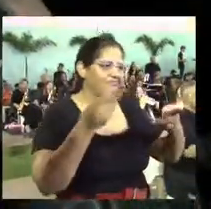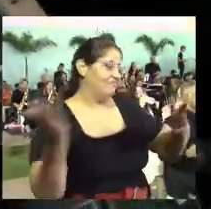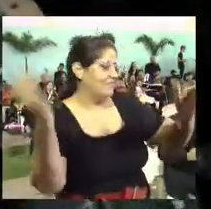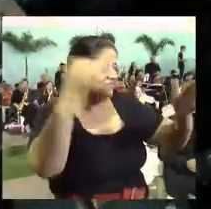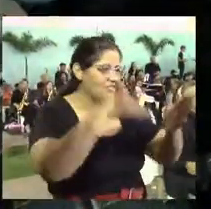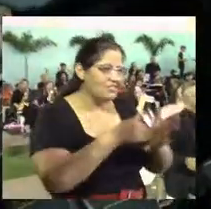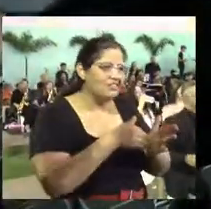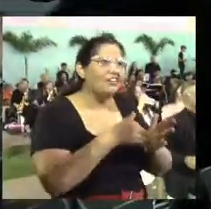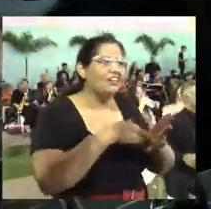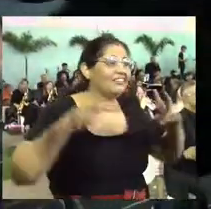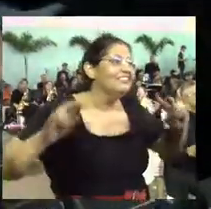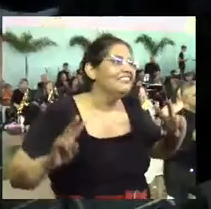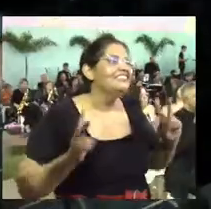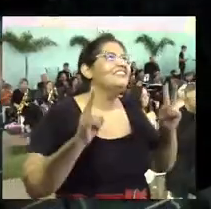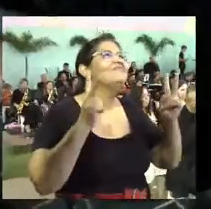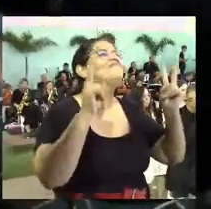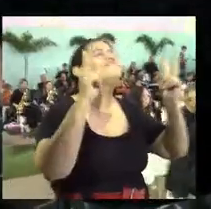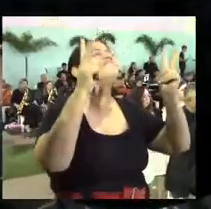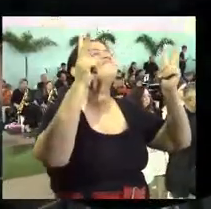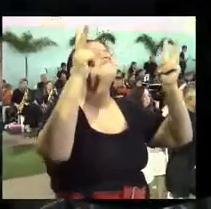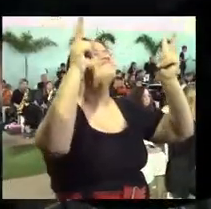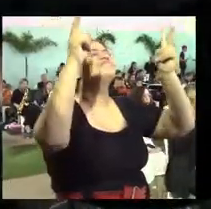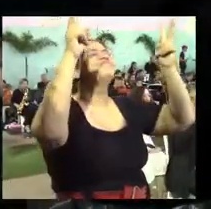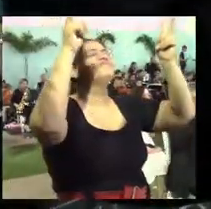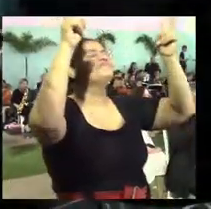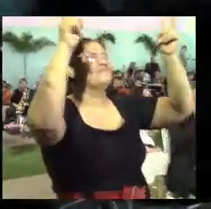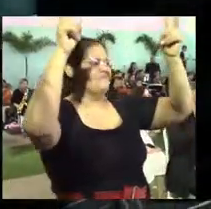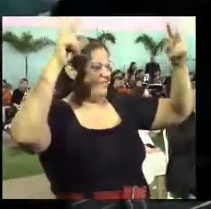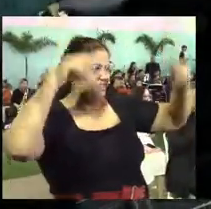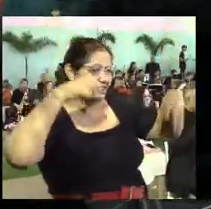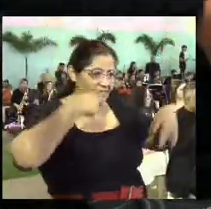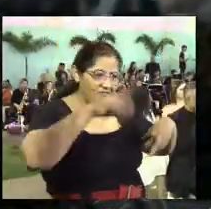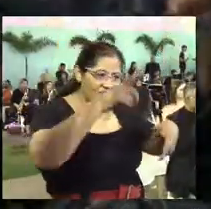chegando agora da Vitória você vai